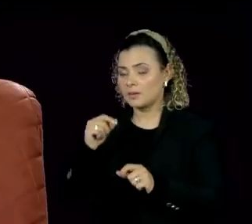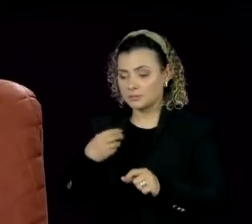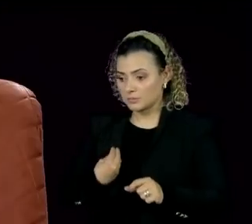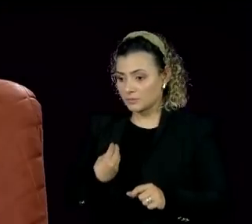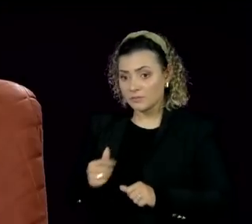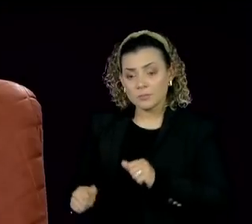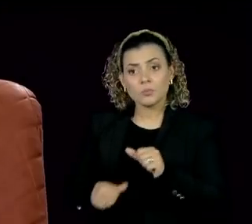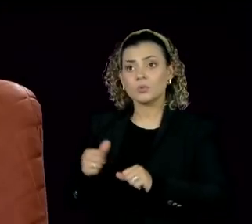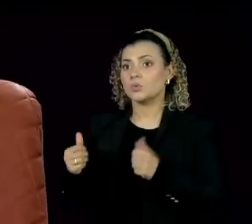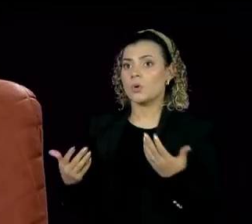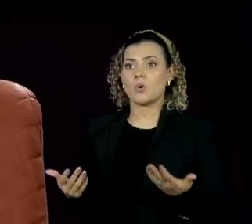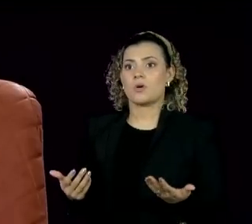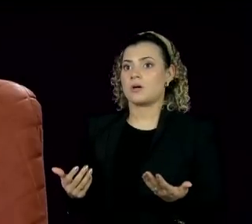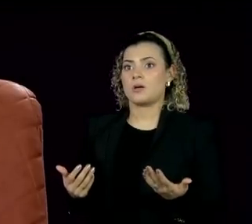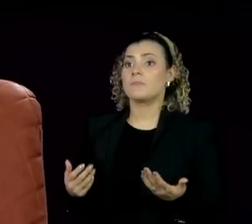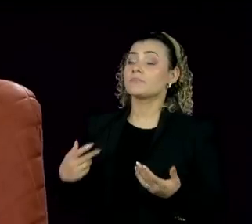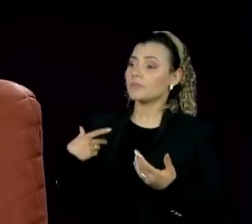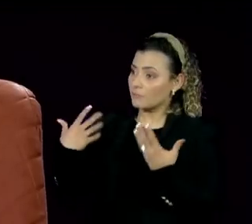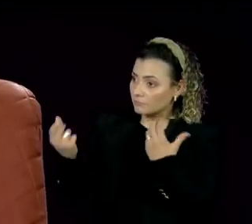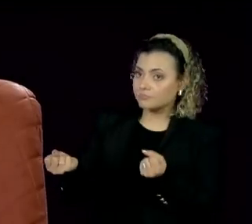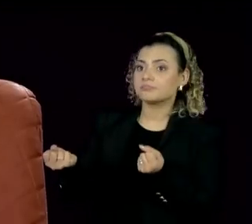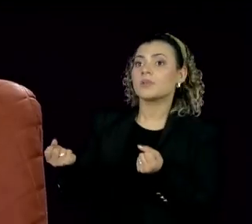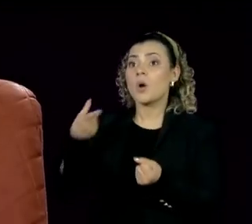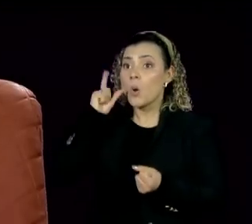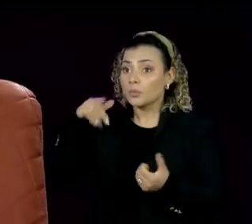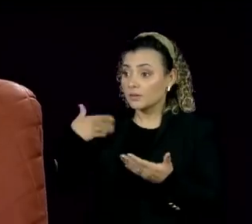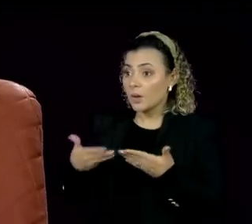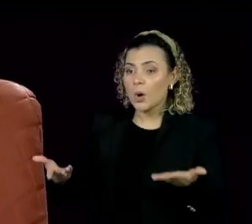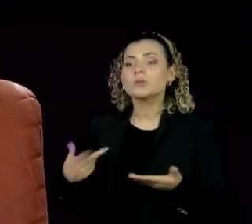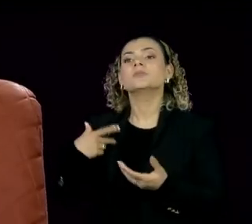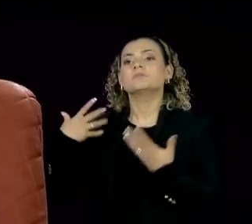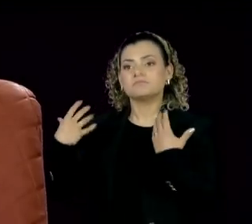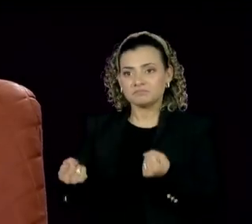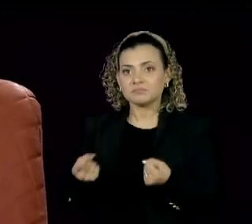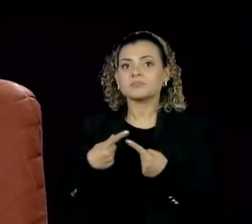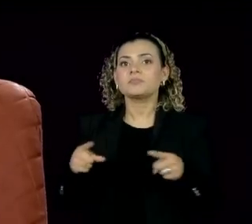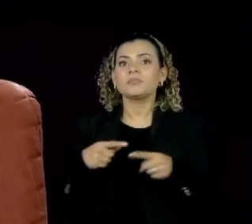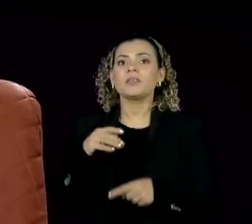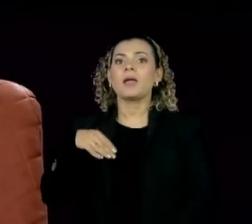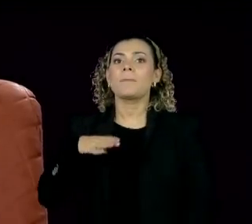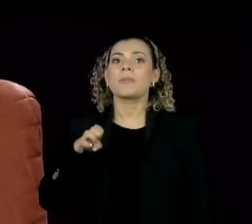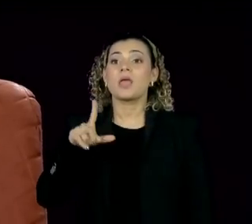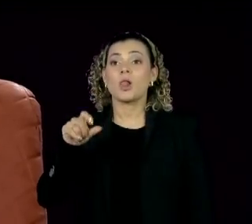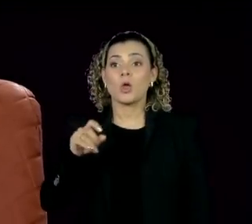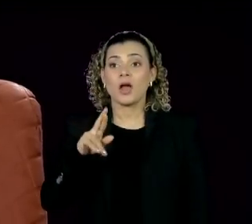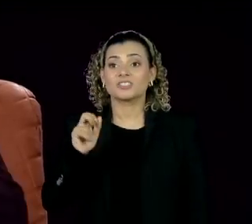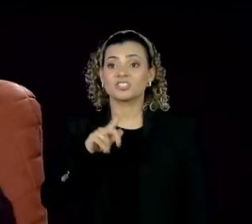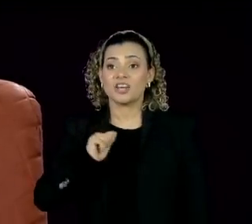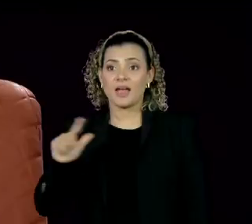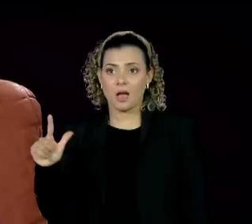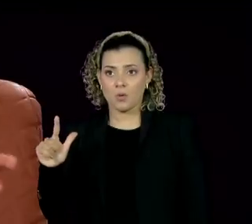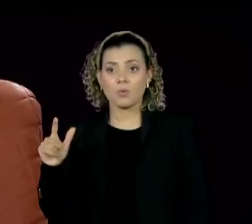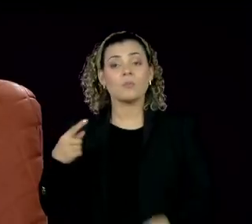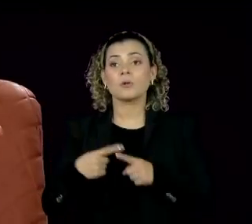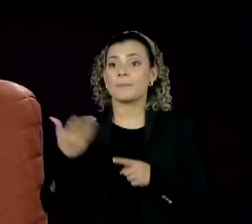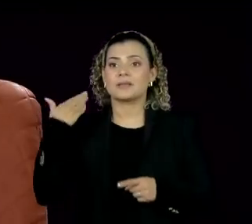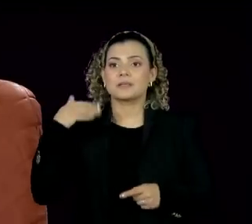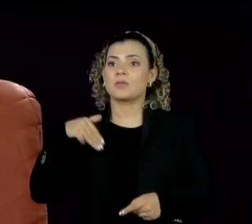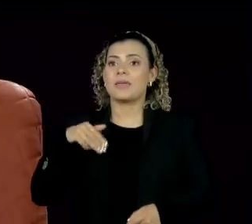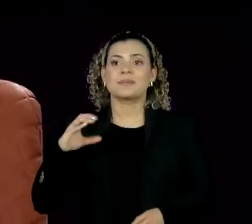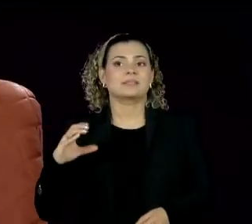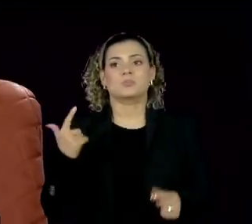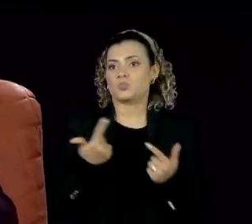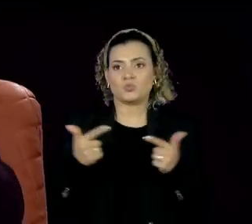hoje. E aí o Malboro foi no estúdio, fizemos uma música para o primeiro disco também, chamada Melô do Radical, porque naquela época não tinha MC ainda